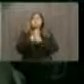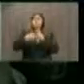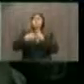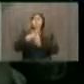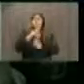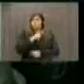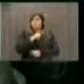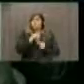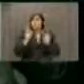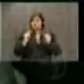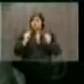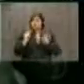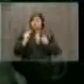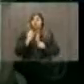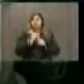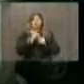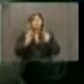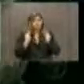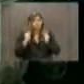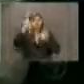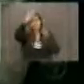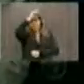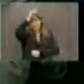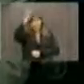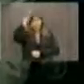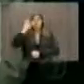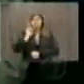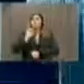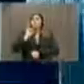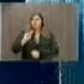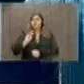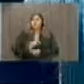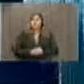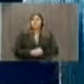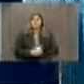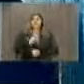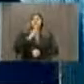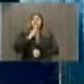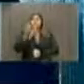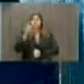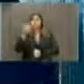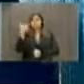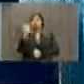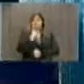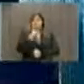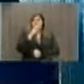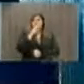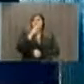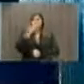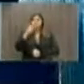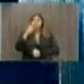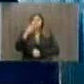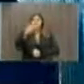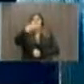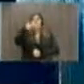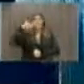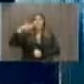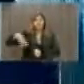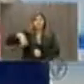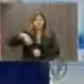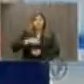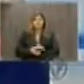Tem recursos para isso no orçamento de vocês? Muito bem. A resposta, a primeira resposta é do candidato José Maranhão.